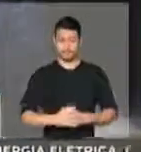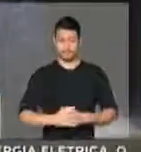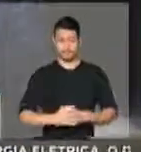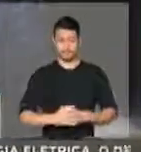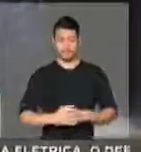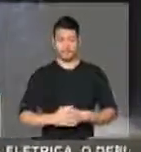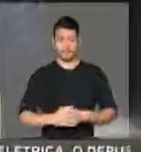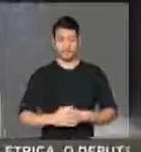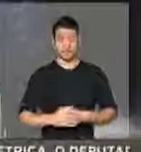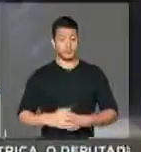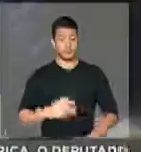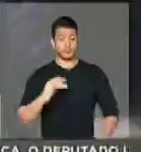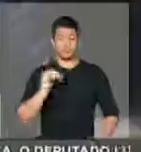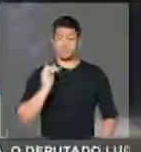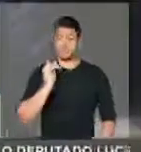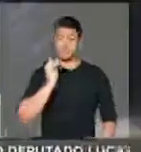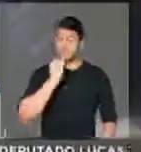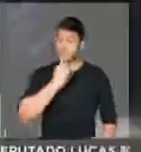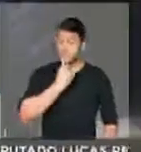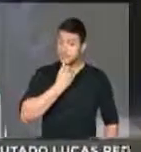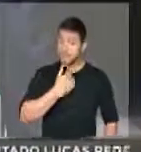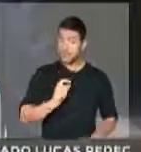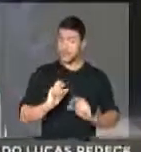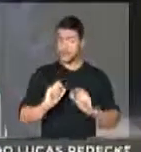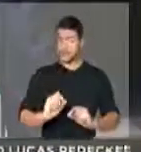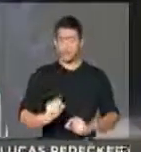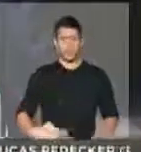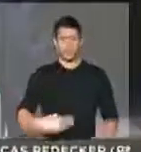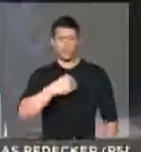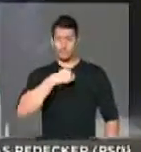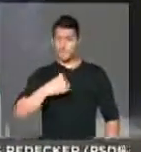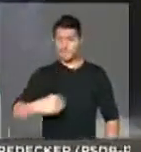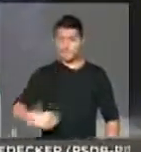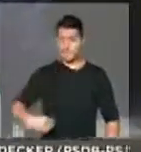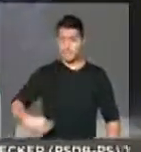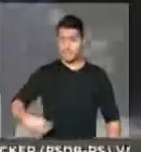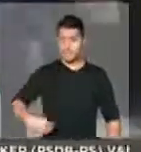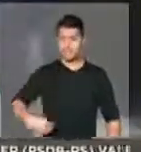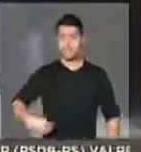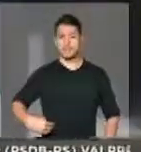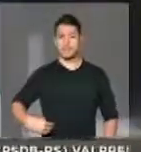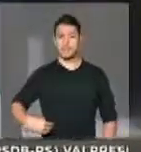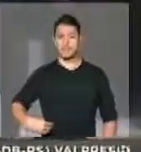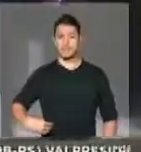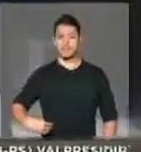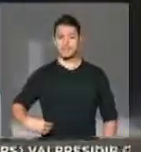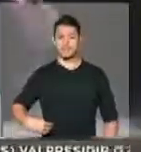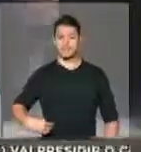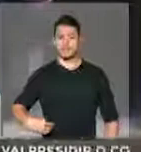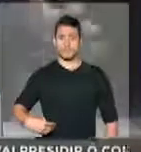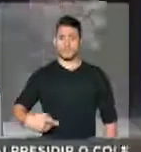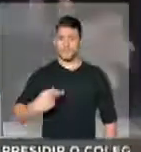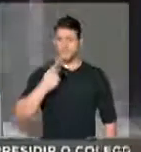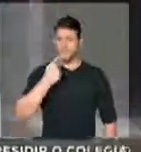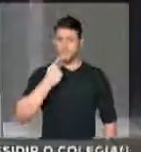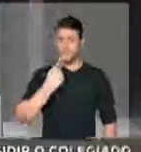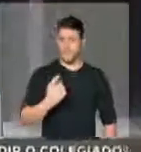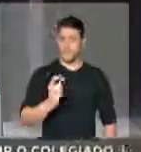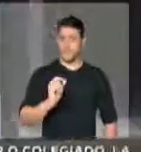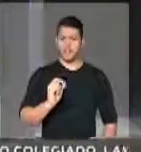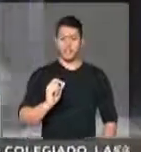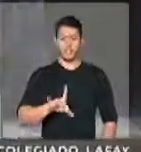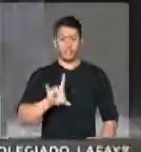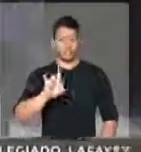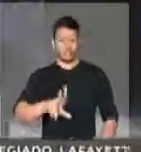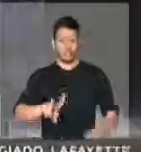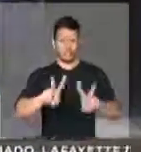Infelizmente, o ministro não consegue passar mais do que uma hora falando apenas em